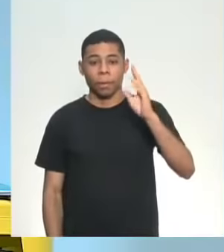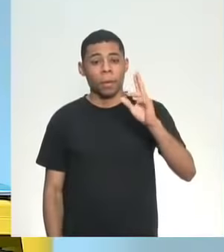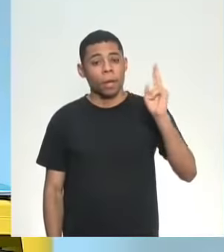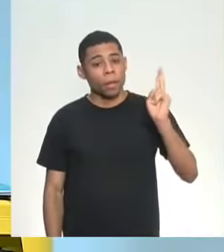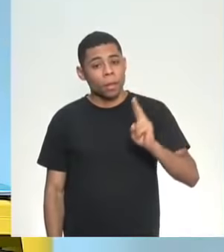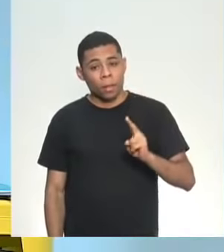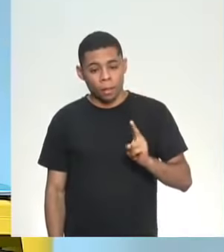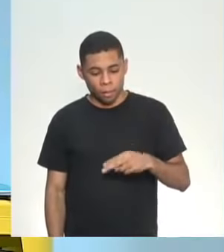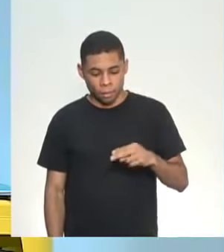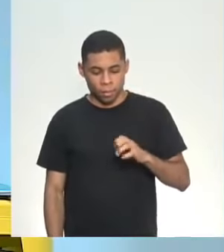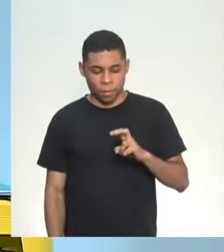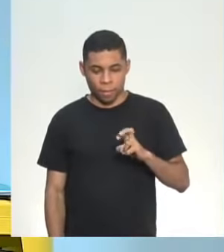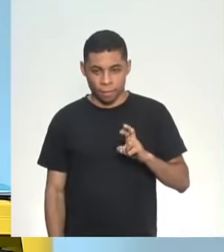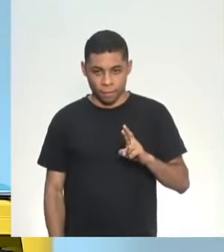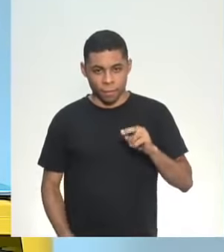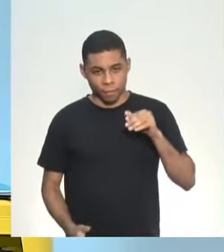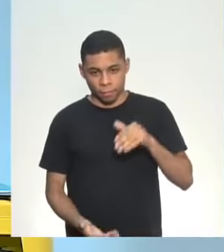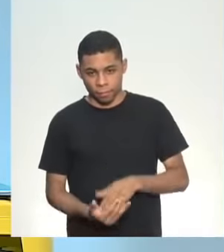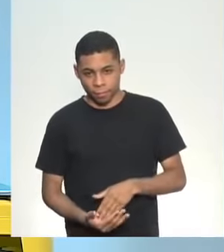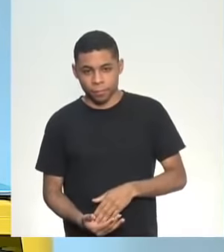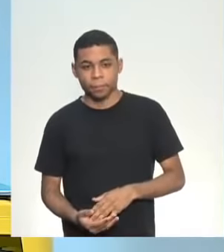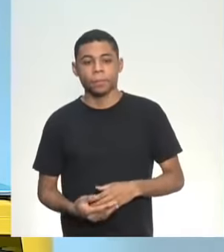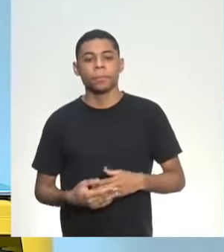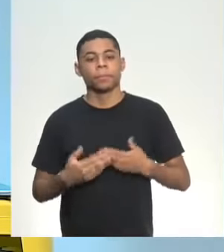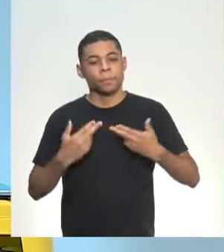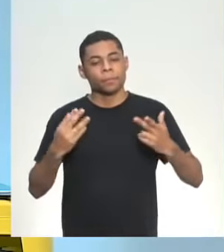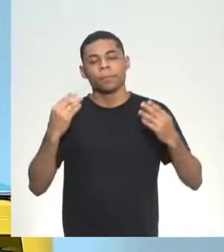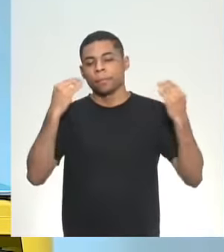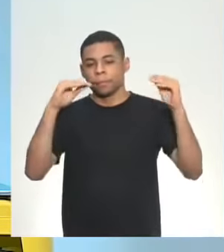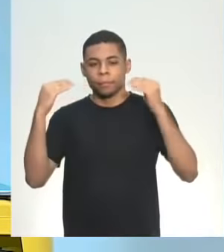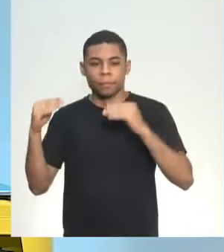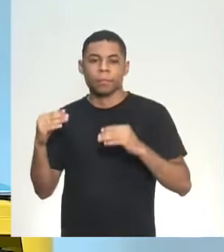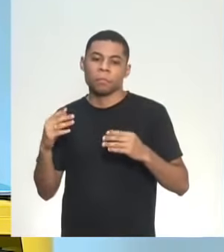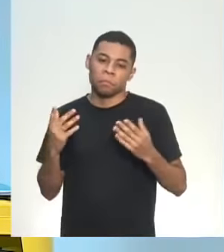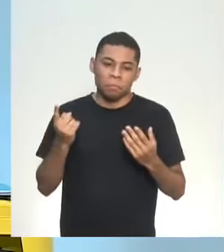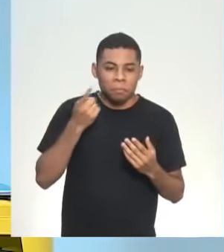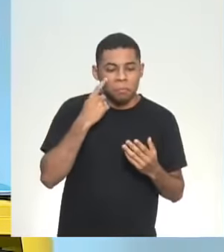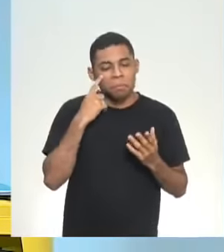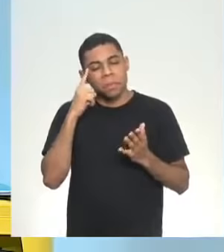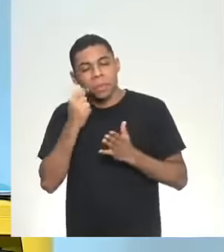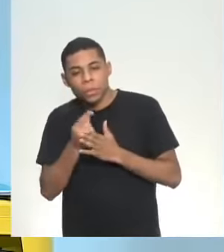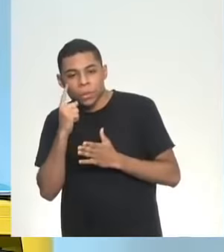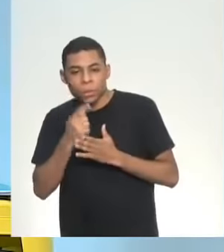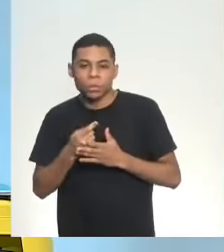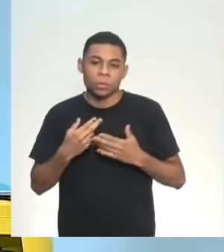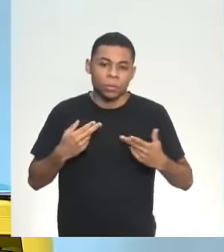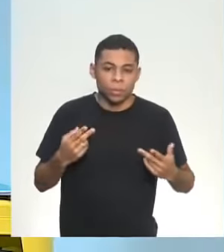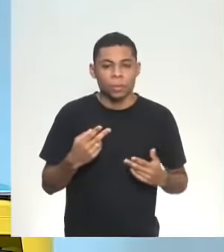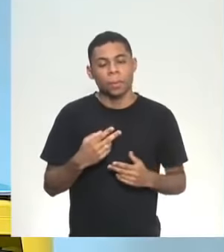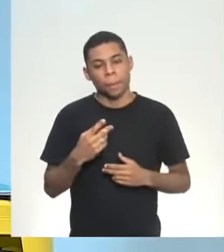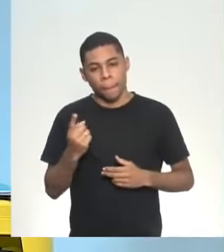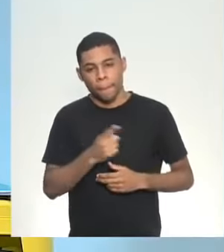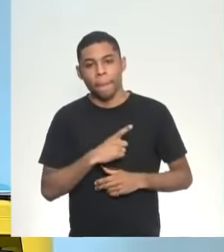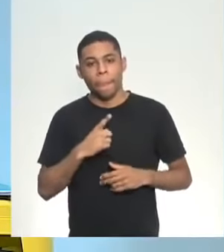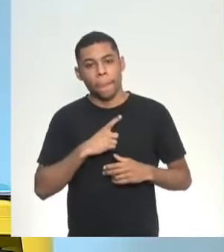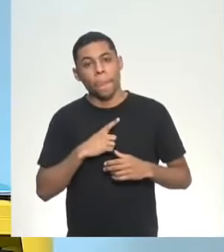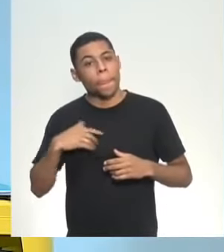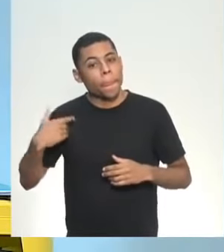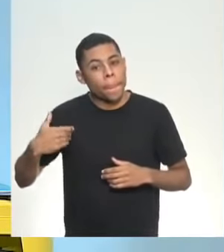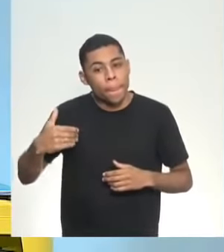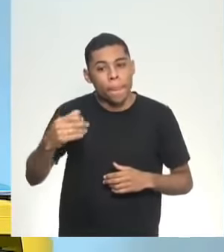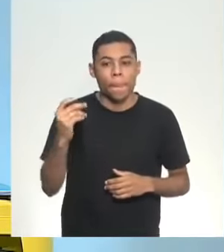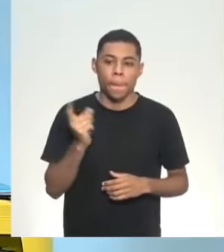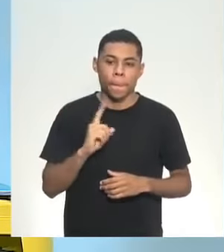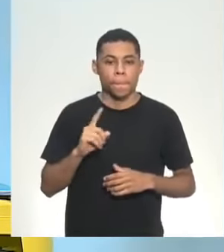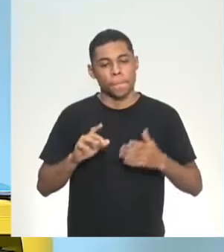nevor é nunca tá lá embaixo as outras coisas aparecem ali pelo meio e vocês vão decidindo Aí dependendo com a frequência que